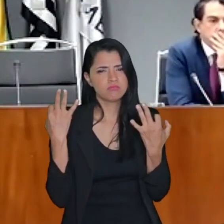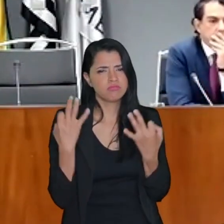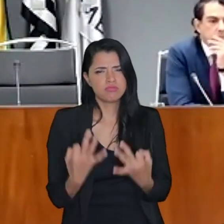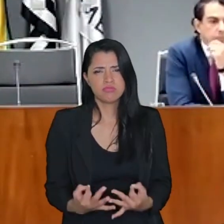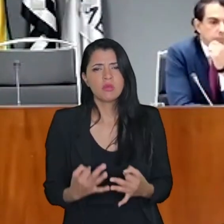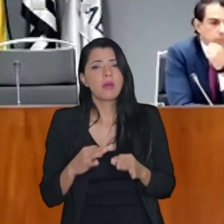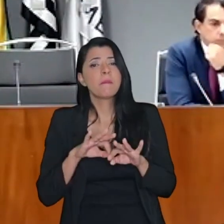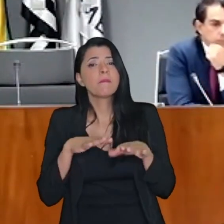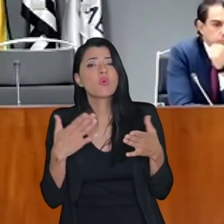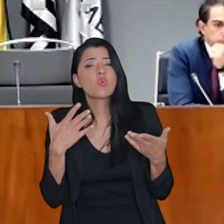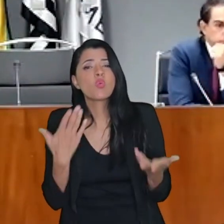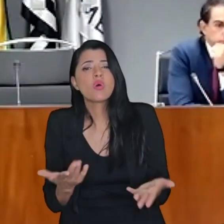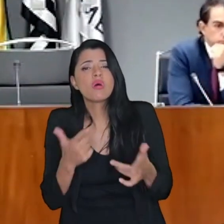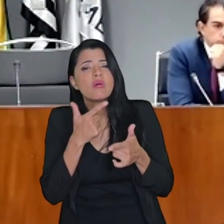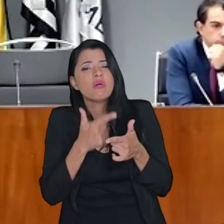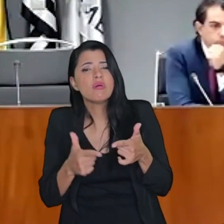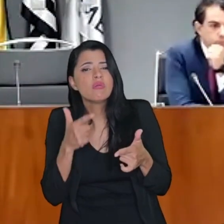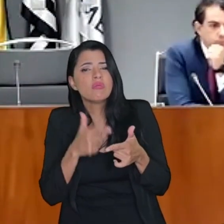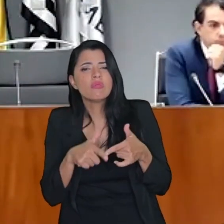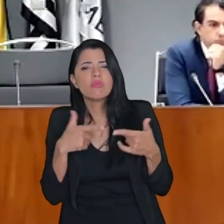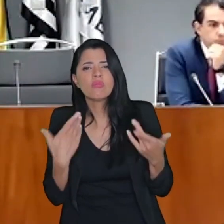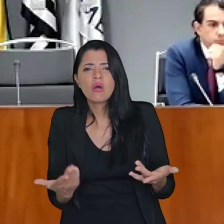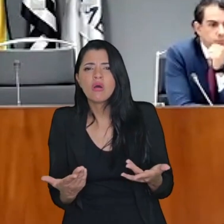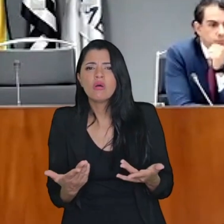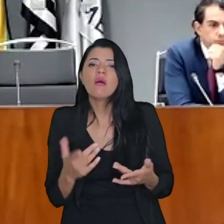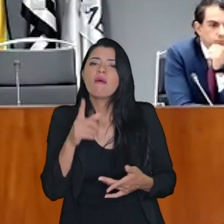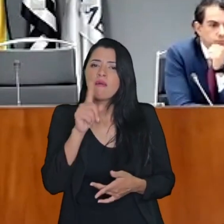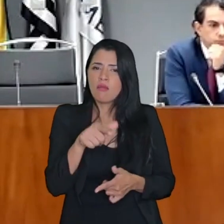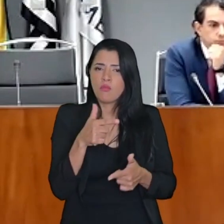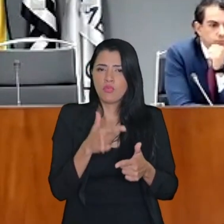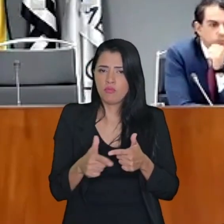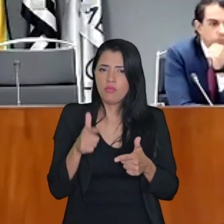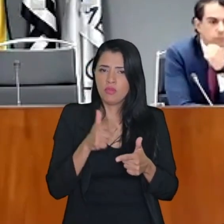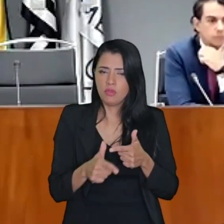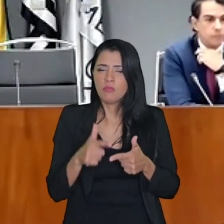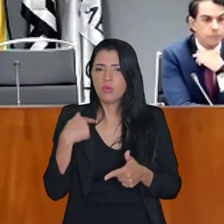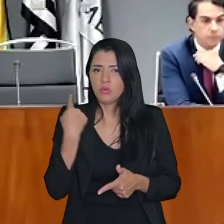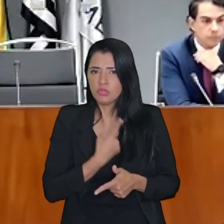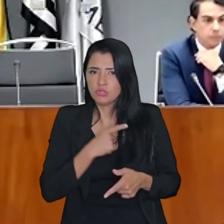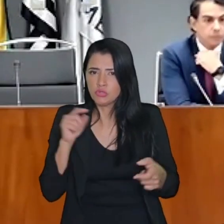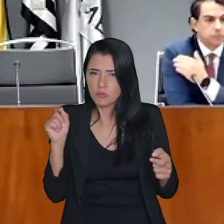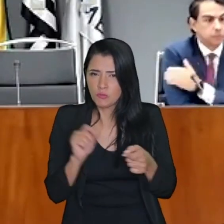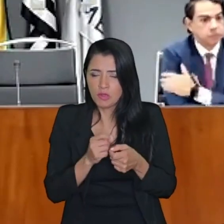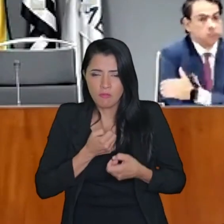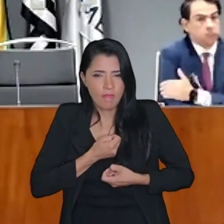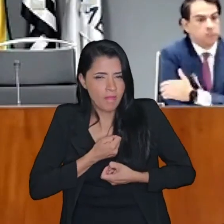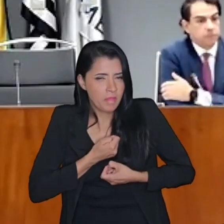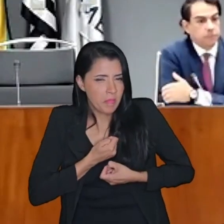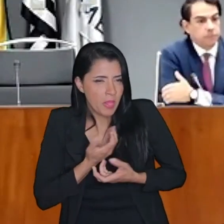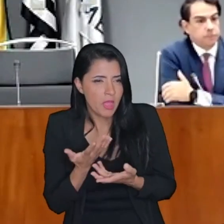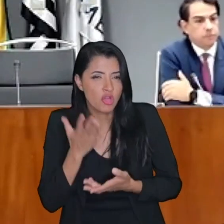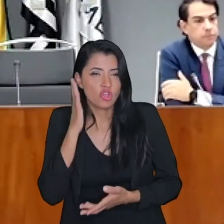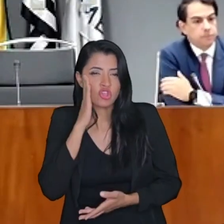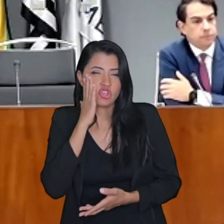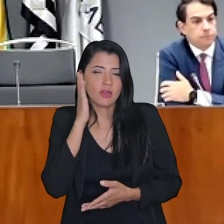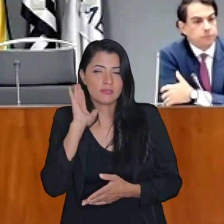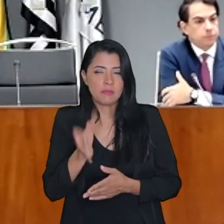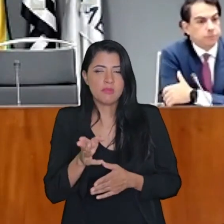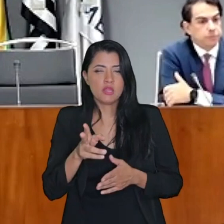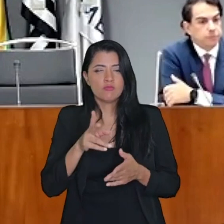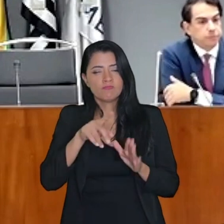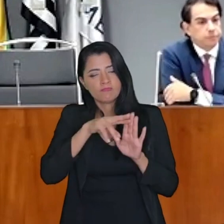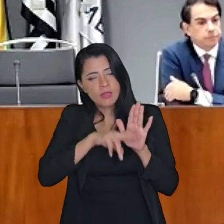qual é o problema disso? O problema disso é que, no fundo, quando a gente fazia uma colaboração premiada prevendo aquele regime de